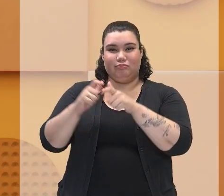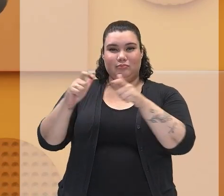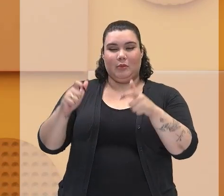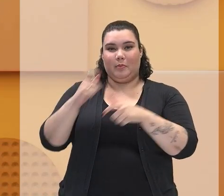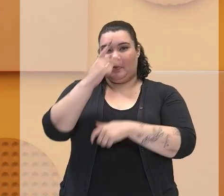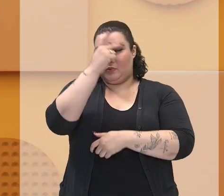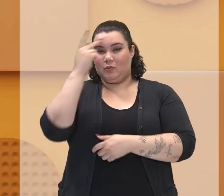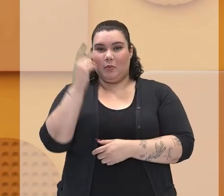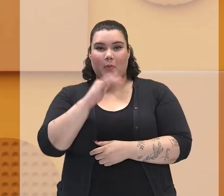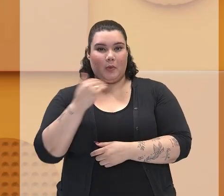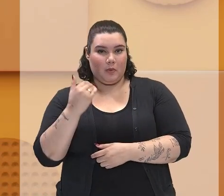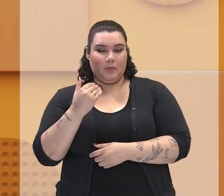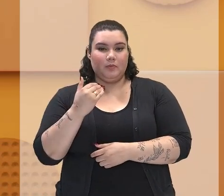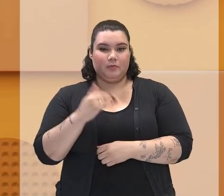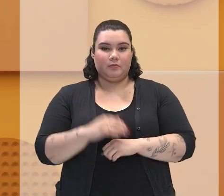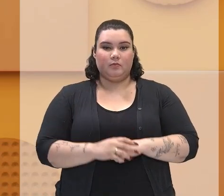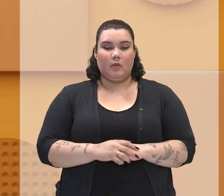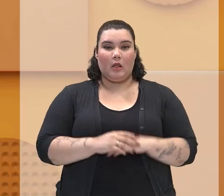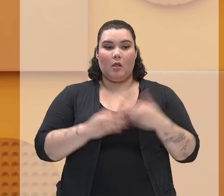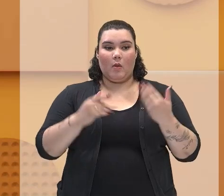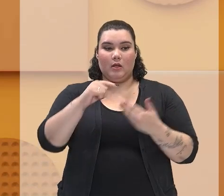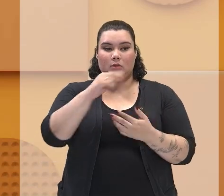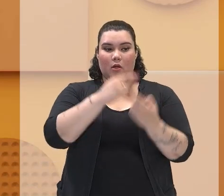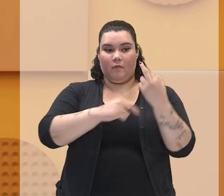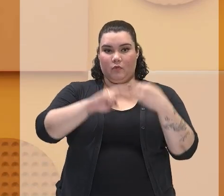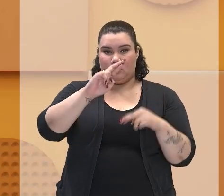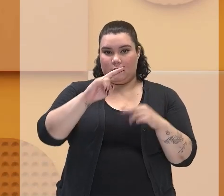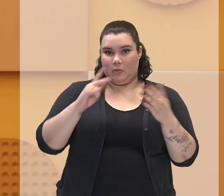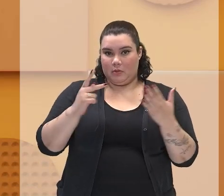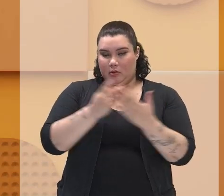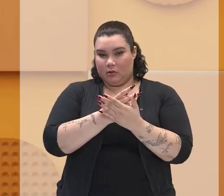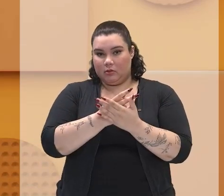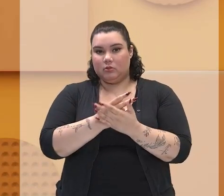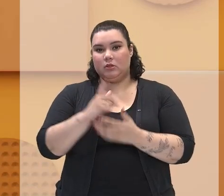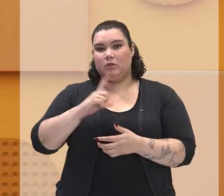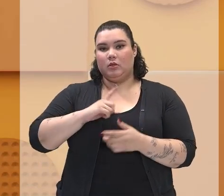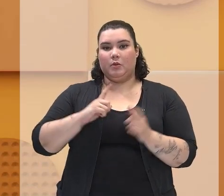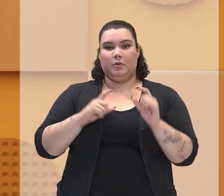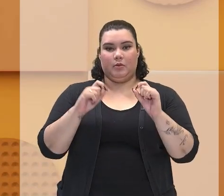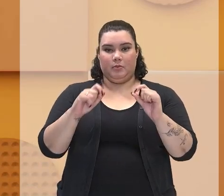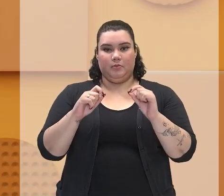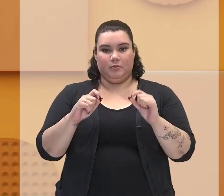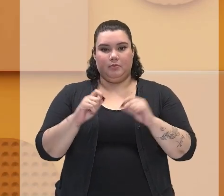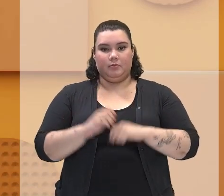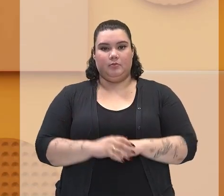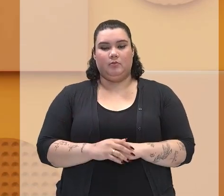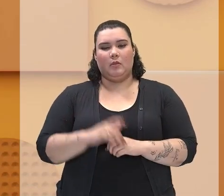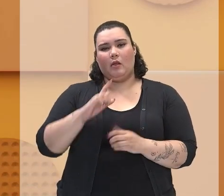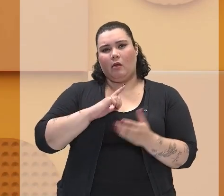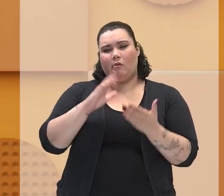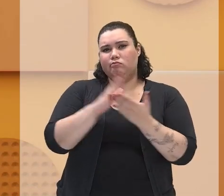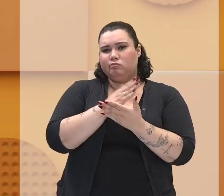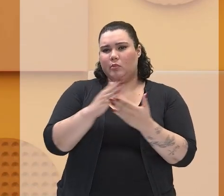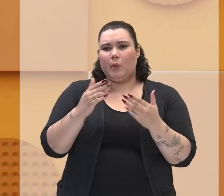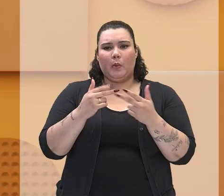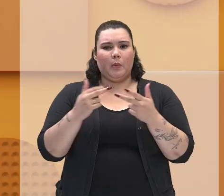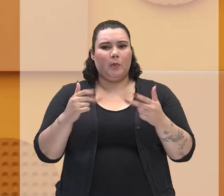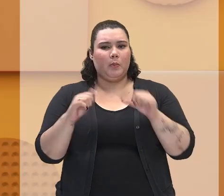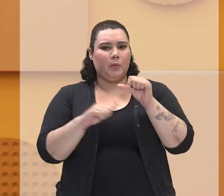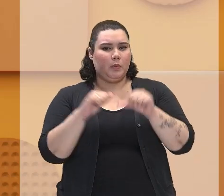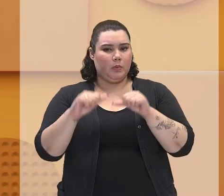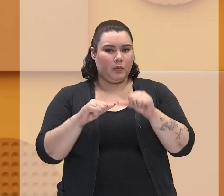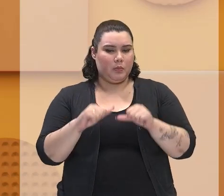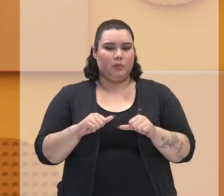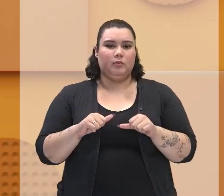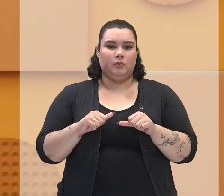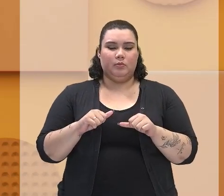a revolução é radicalizada, nós vamos ter então aí, nesse momento, algumas coisas sendo modificadas, que nós vamos